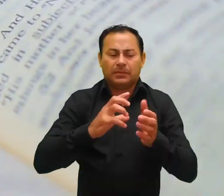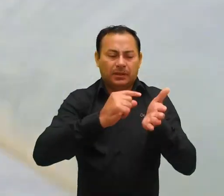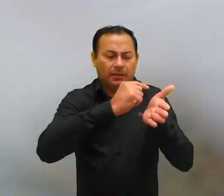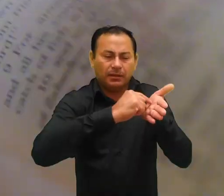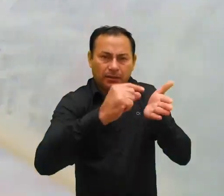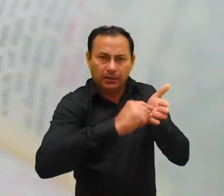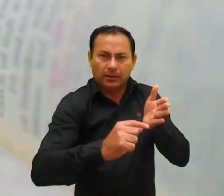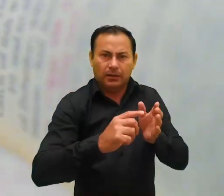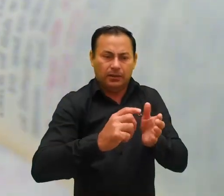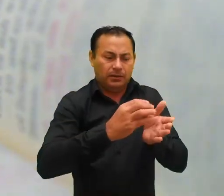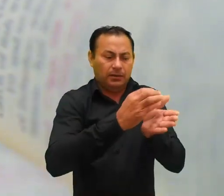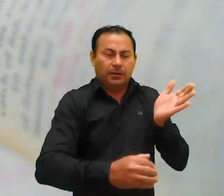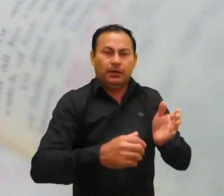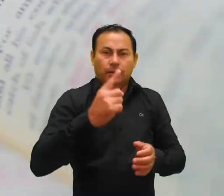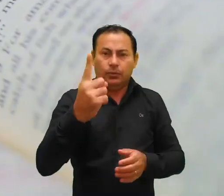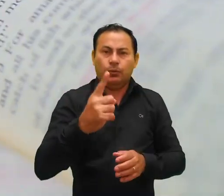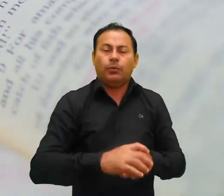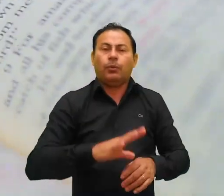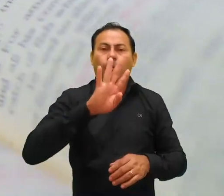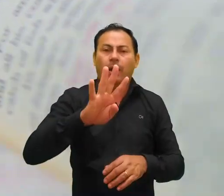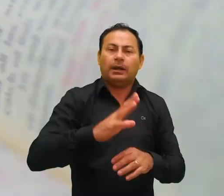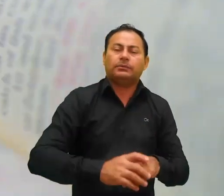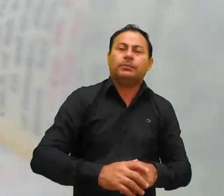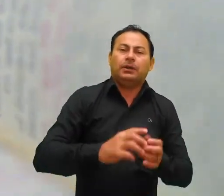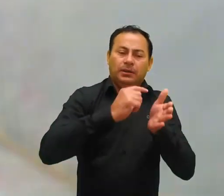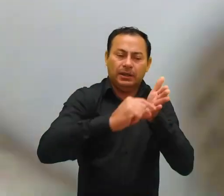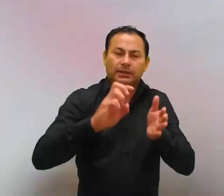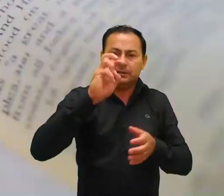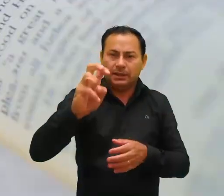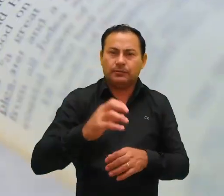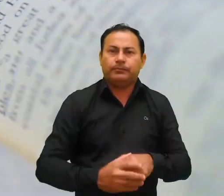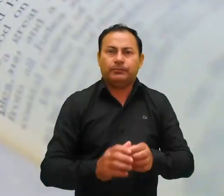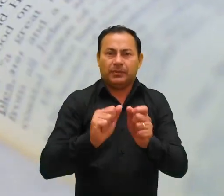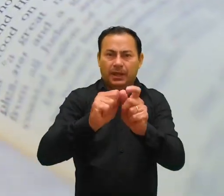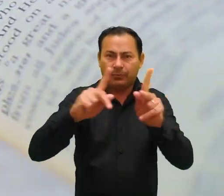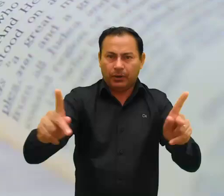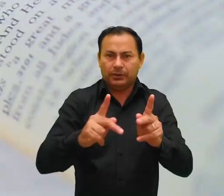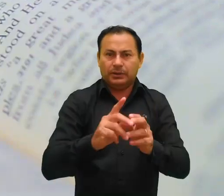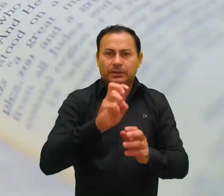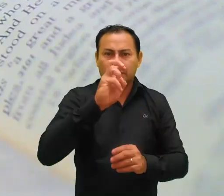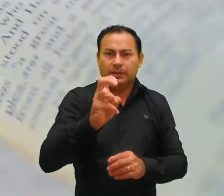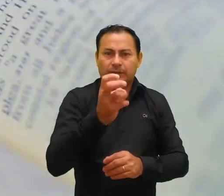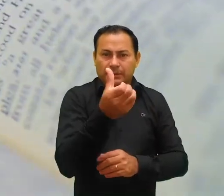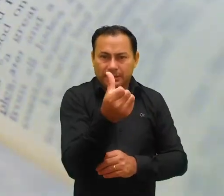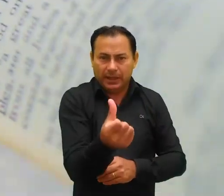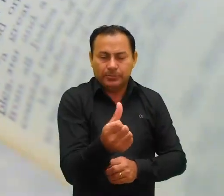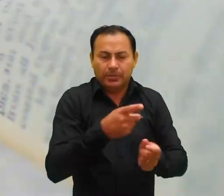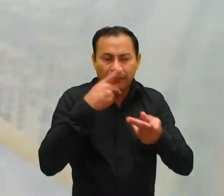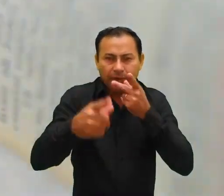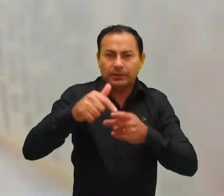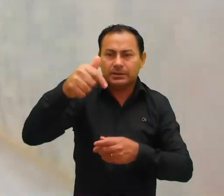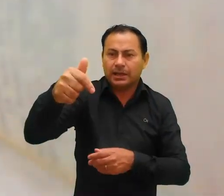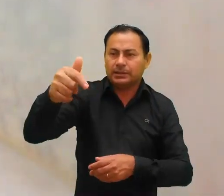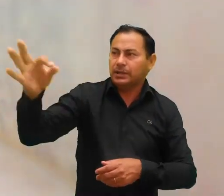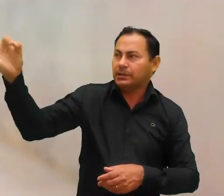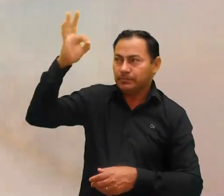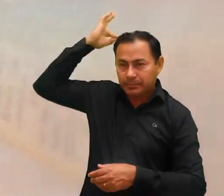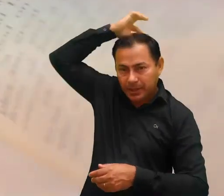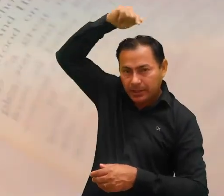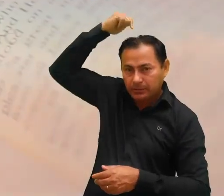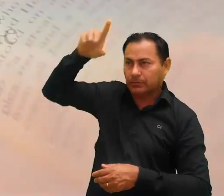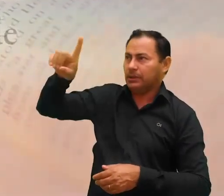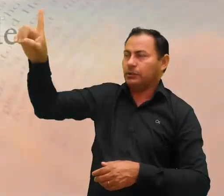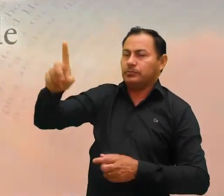seguintes versículos, Apocalipse 1:4, 4:5 e Apocalipse 5 e 6, que mencionam os 7 Espíritos